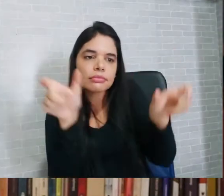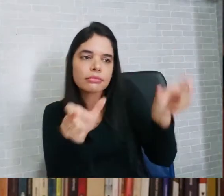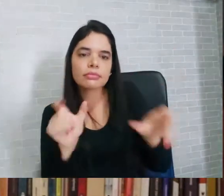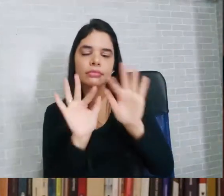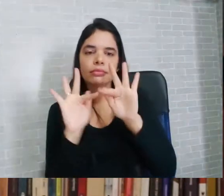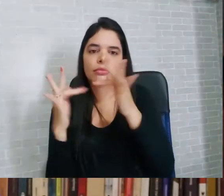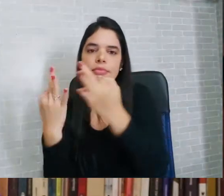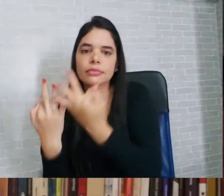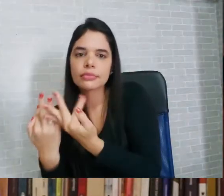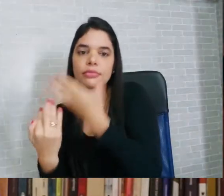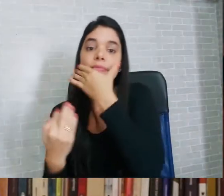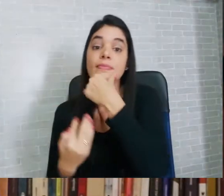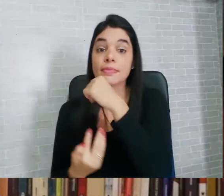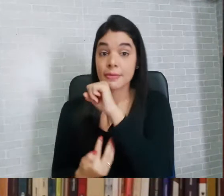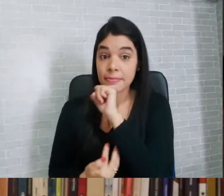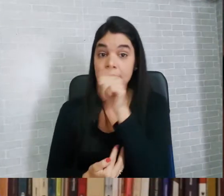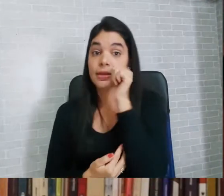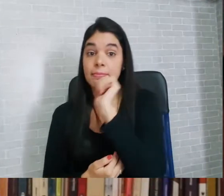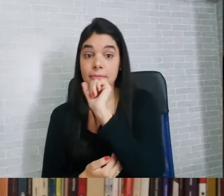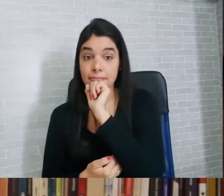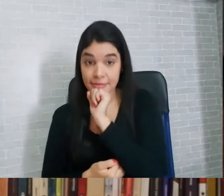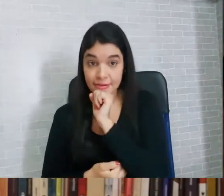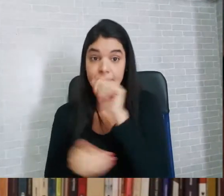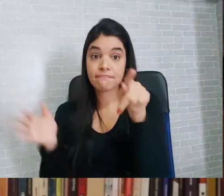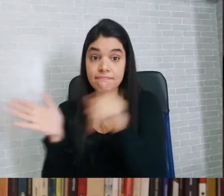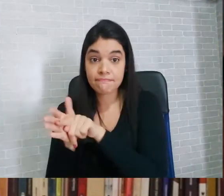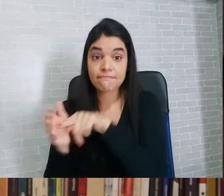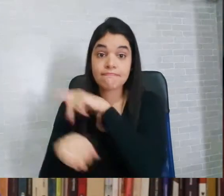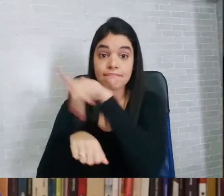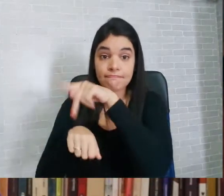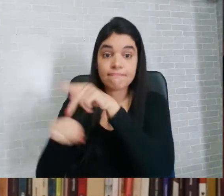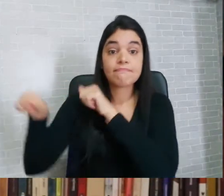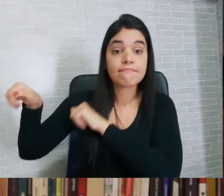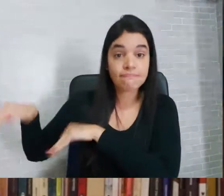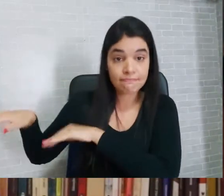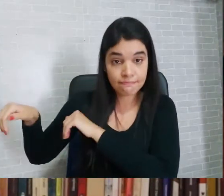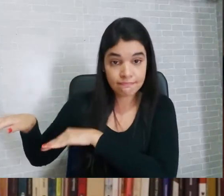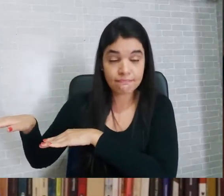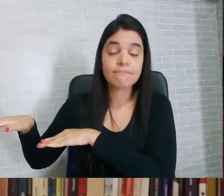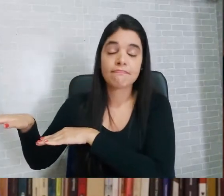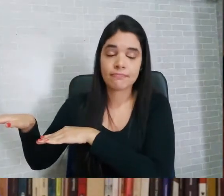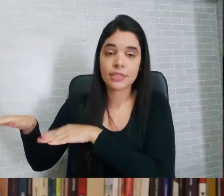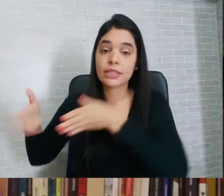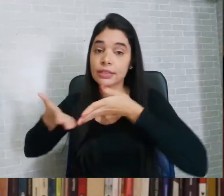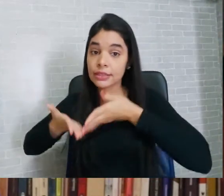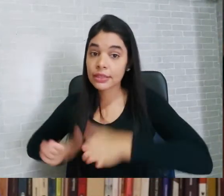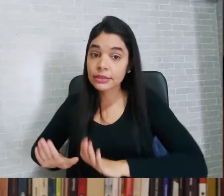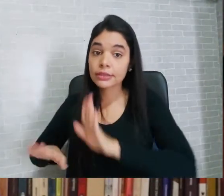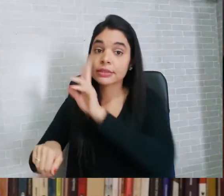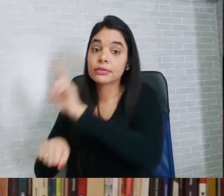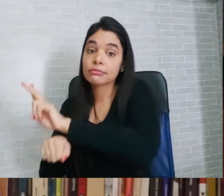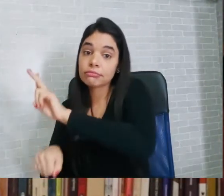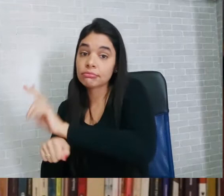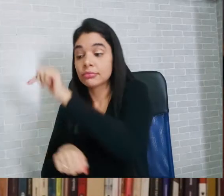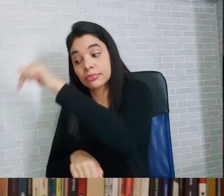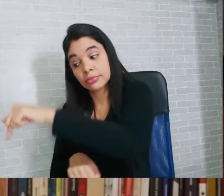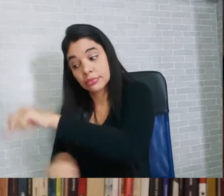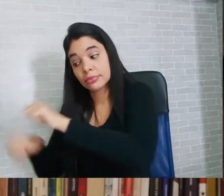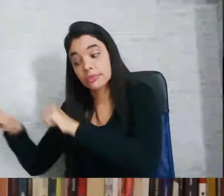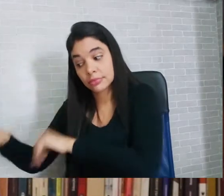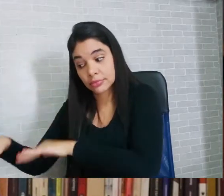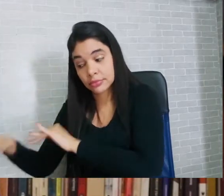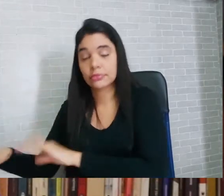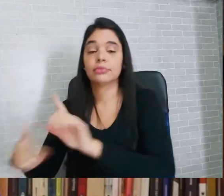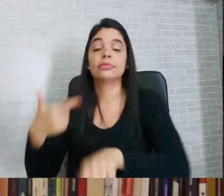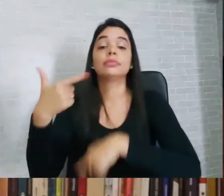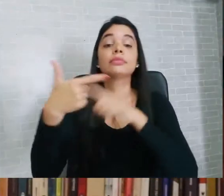famílias de pais guianenses e que são nascidos e por vezes criados no departamento. Segundo